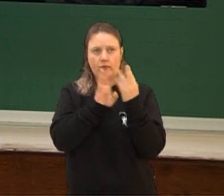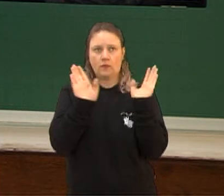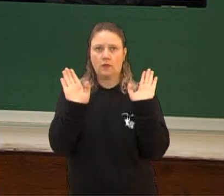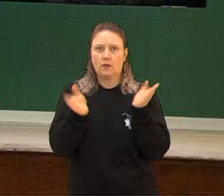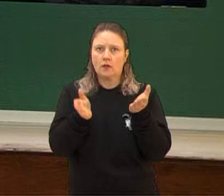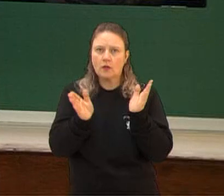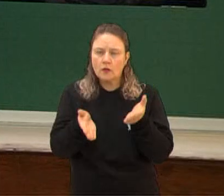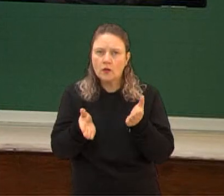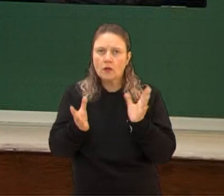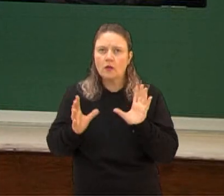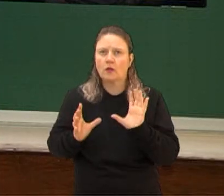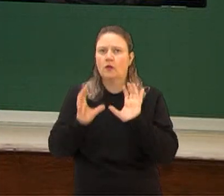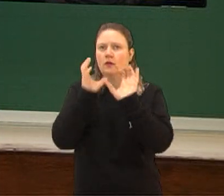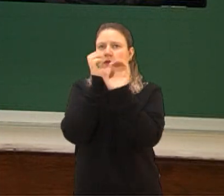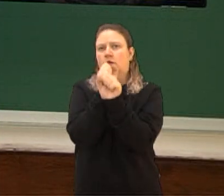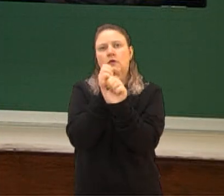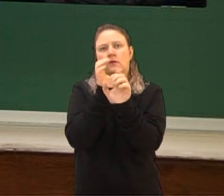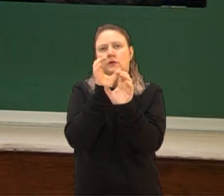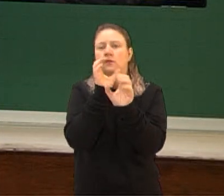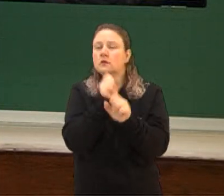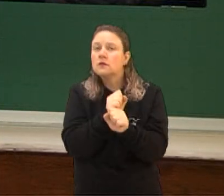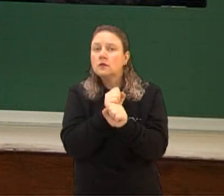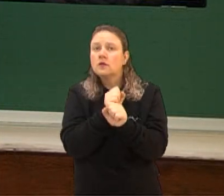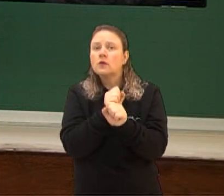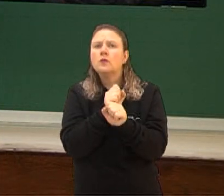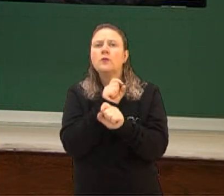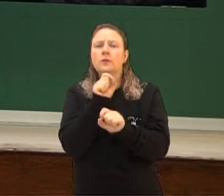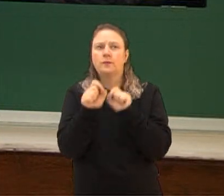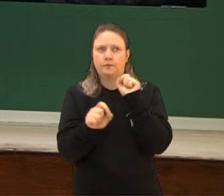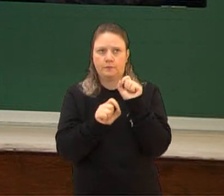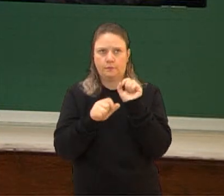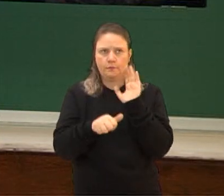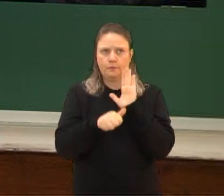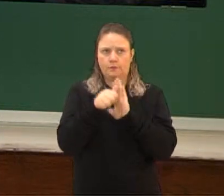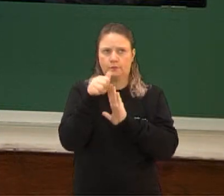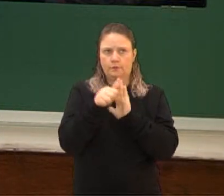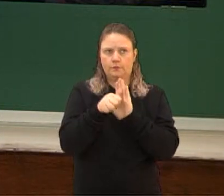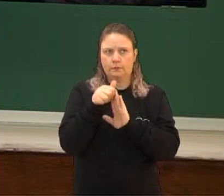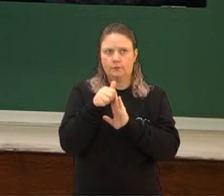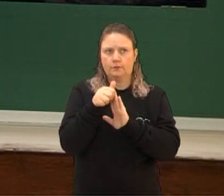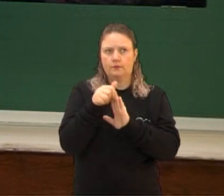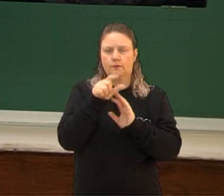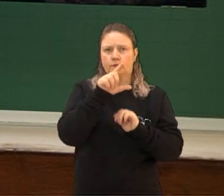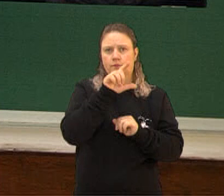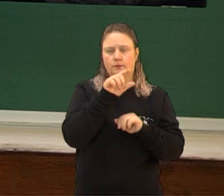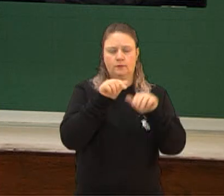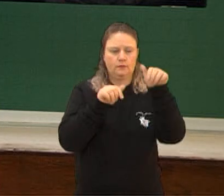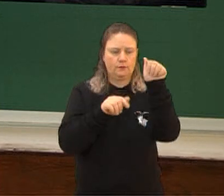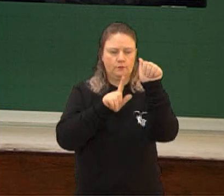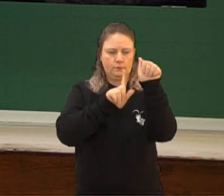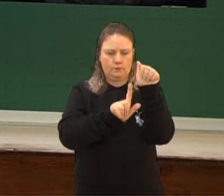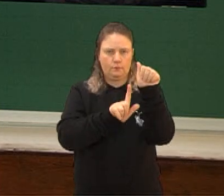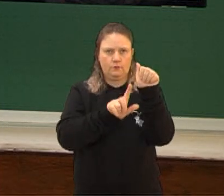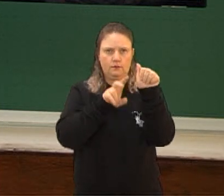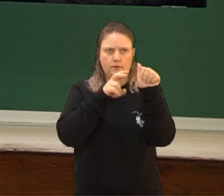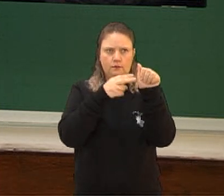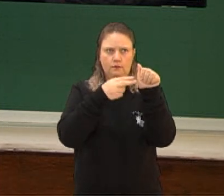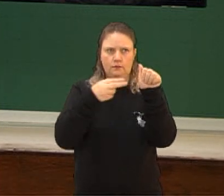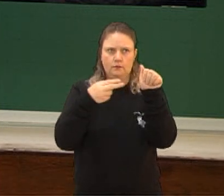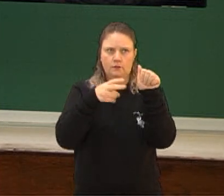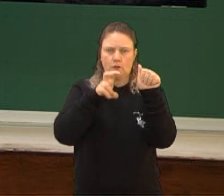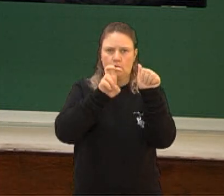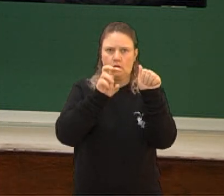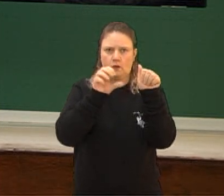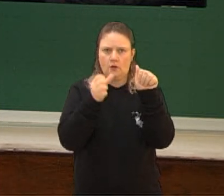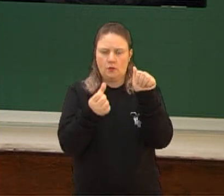Somar, né, essas áreas para ter a área total do prisma. Primeiro começamos com a lateral. A lateral, 56, 84